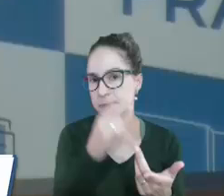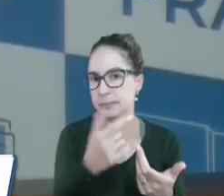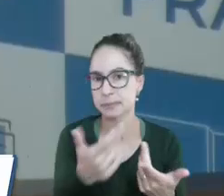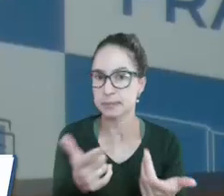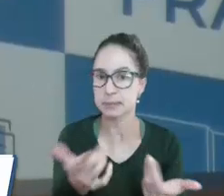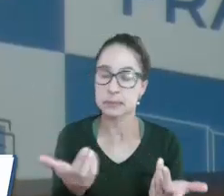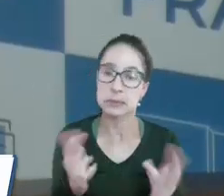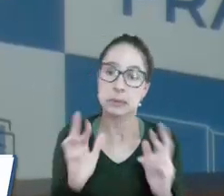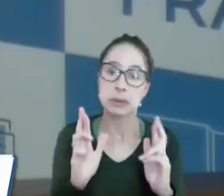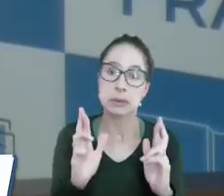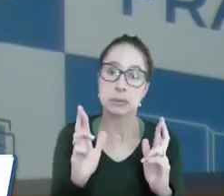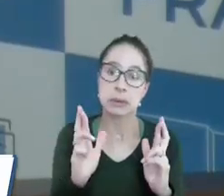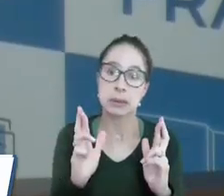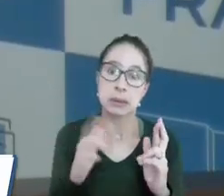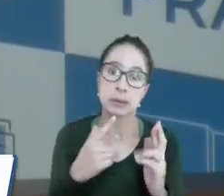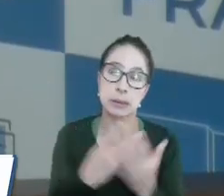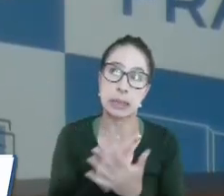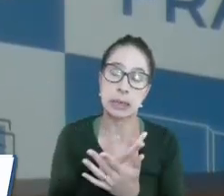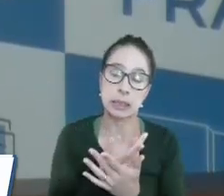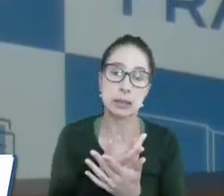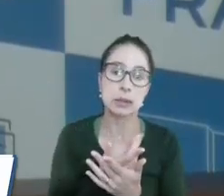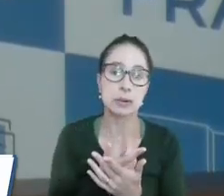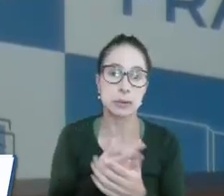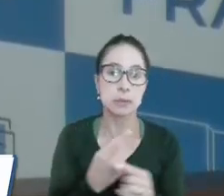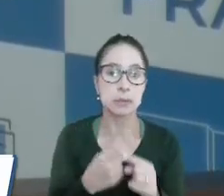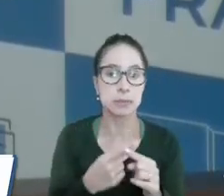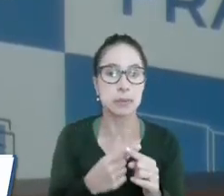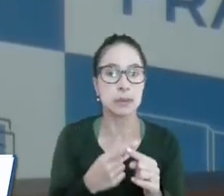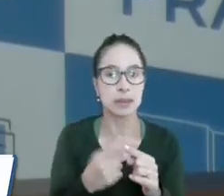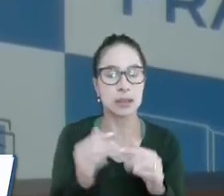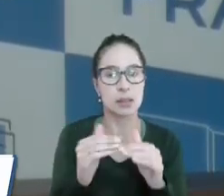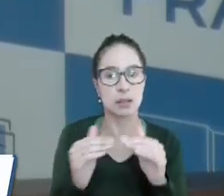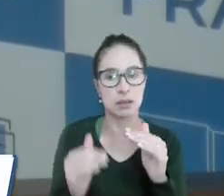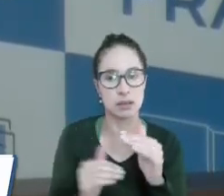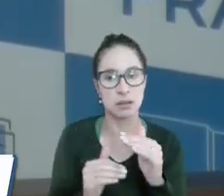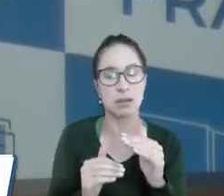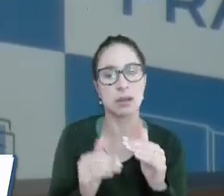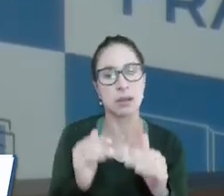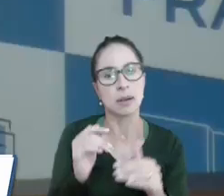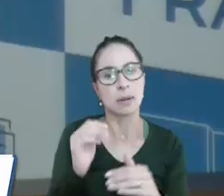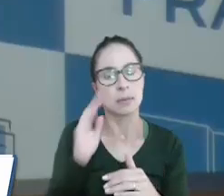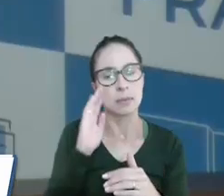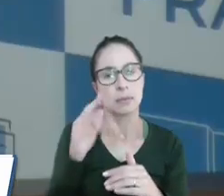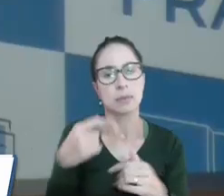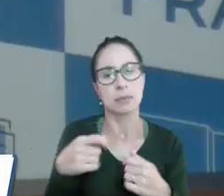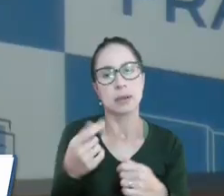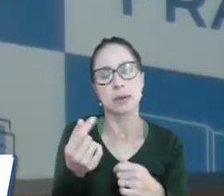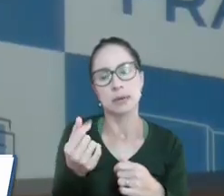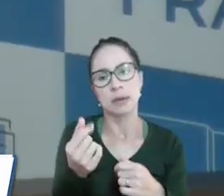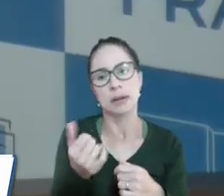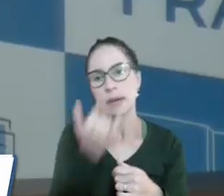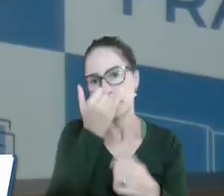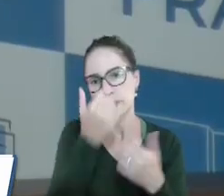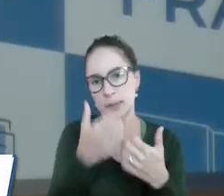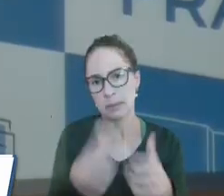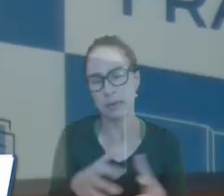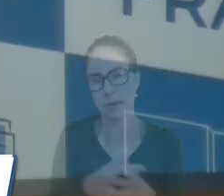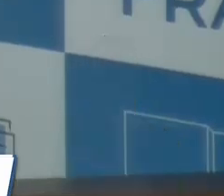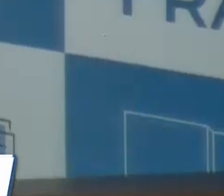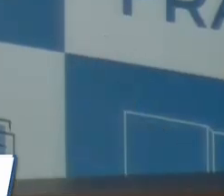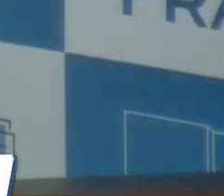Espero estar errado, porque os menos necessitados é o que mais precisam e que são os prejudicados. Uma parte,